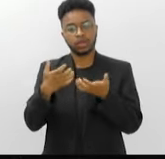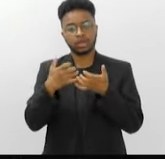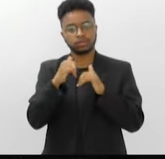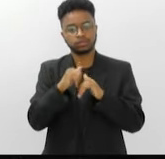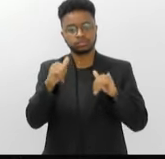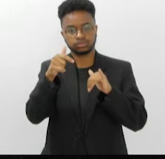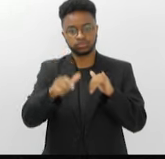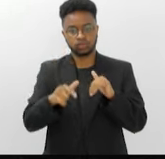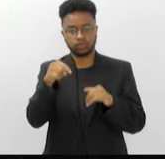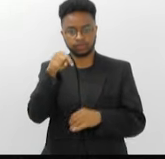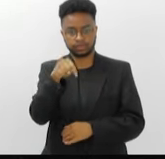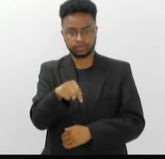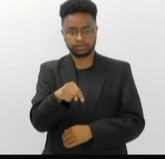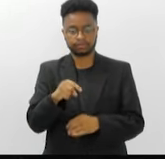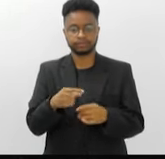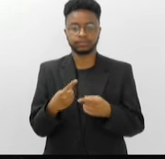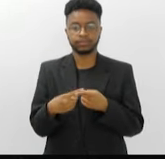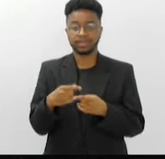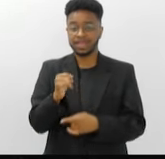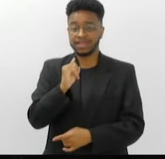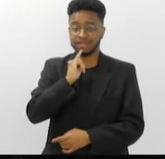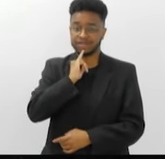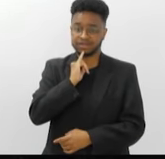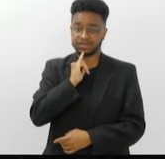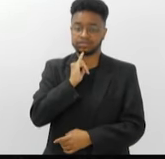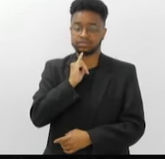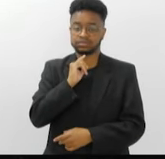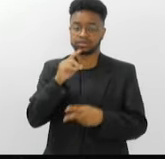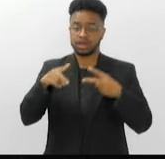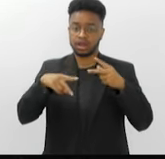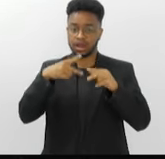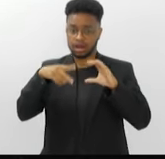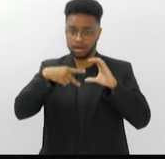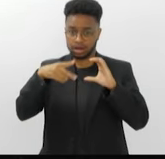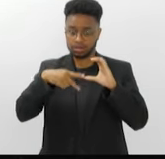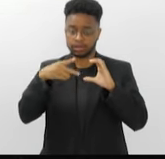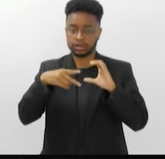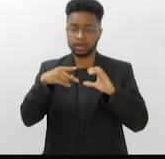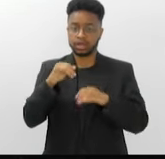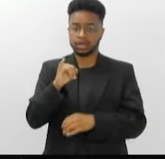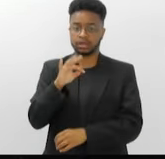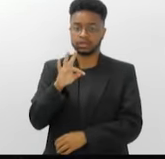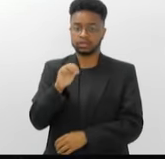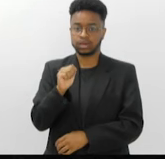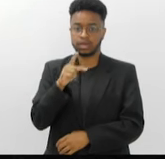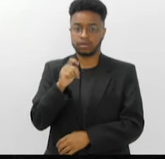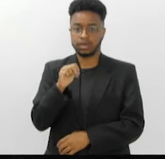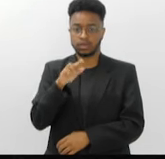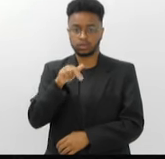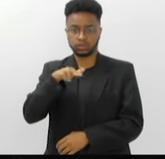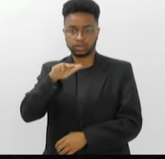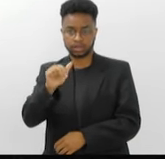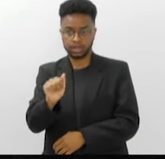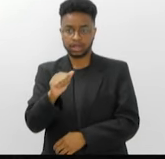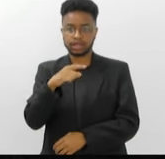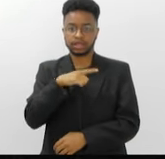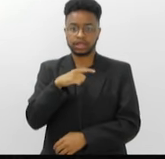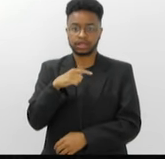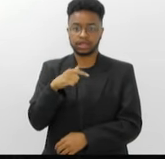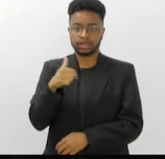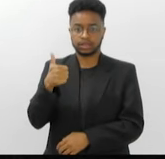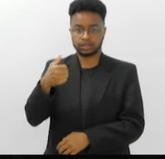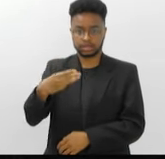aqui. Infelizmente, a Câmara Municipal de Itaperuna, composta por 13